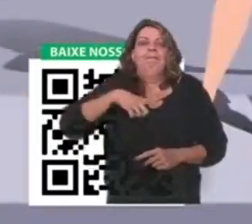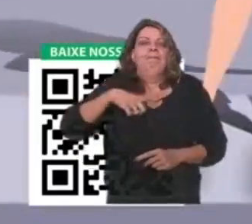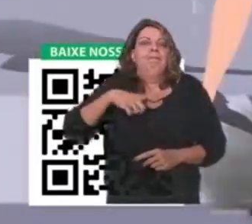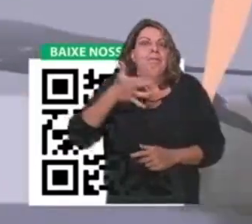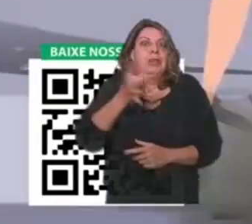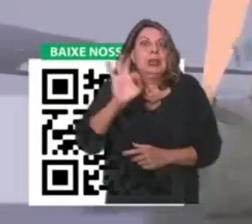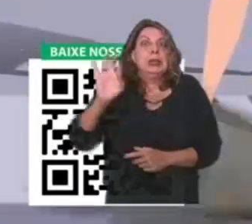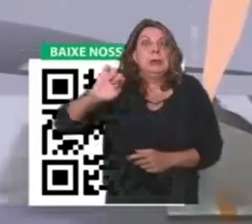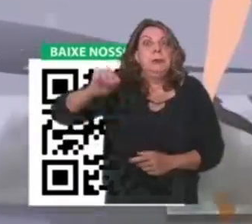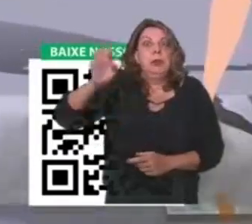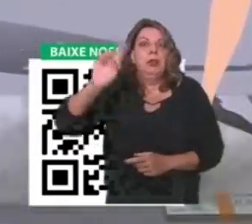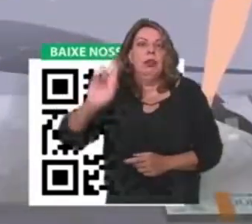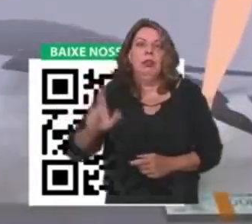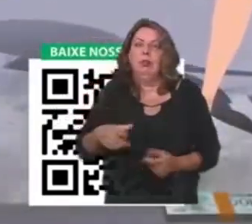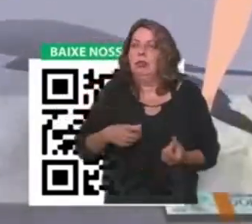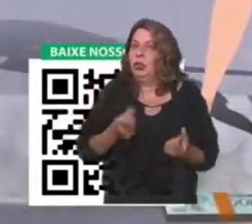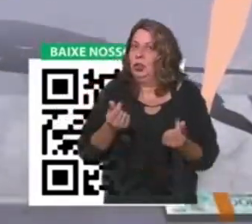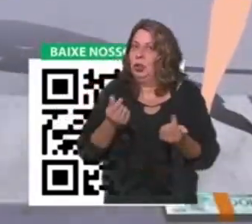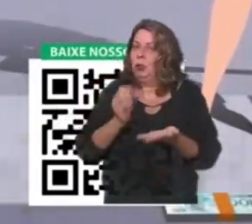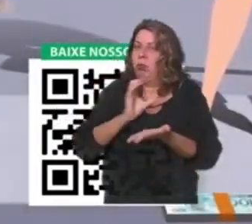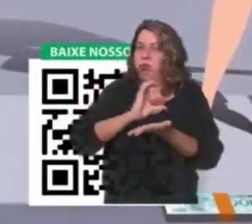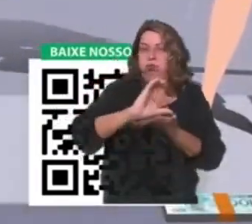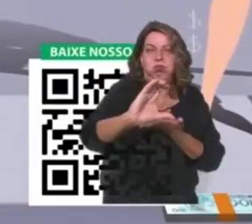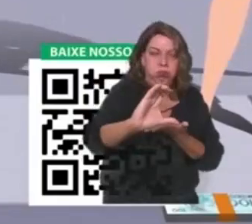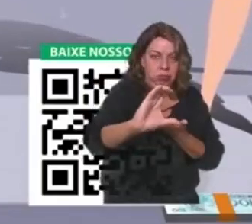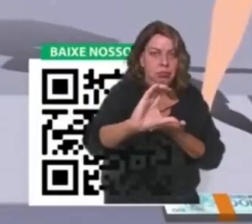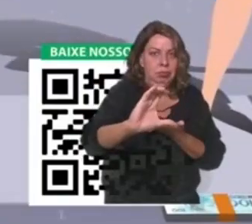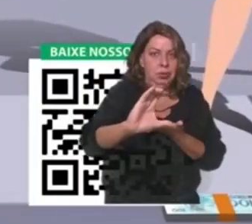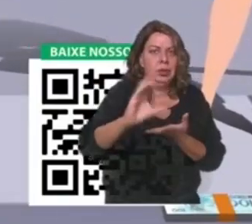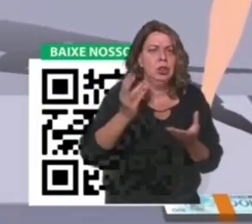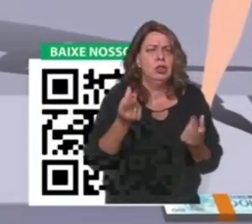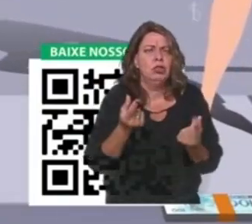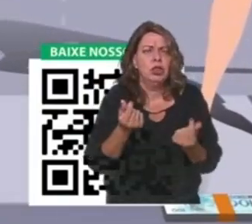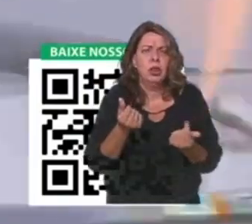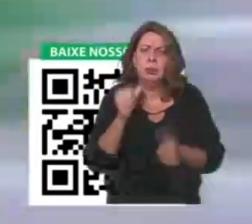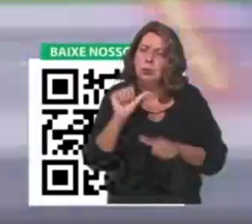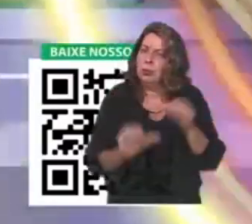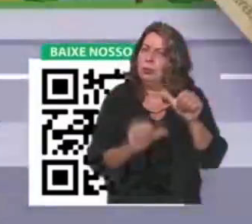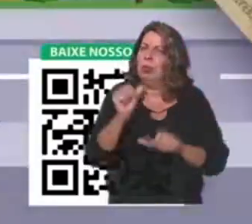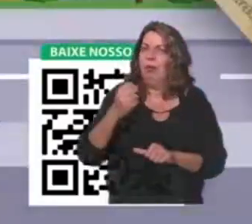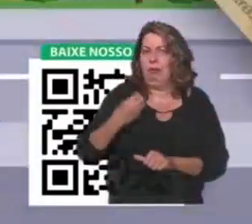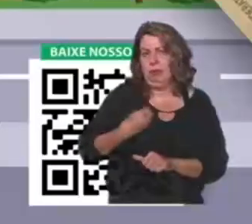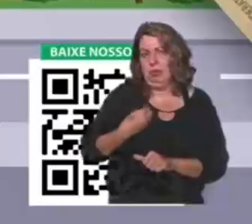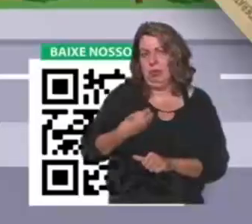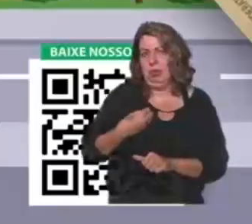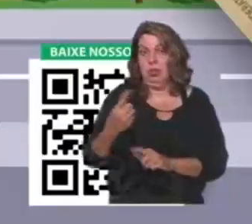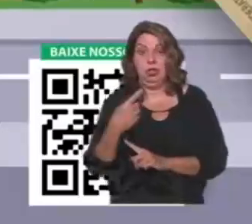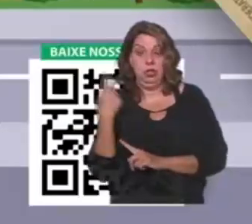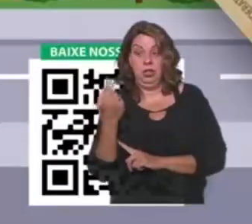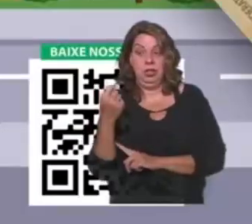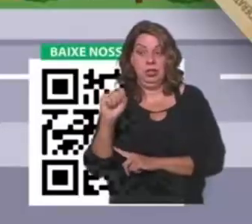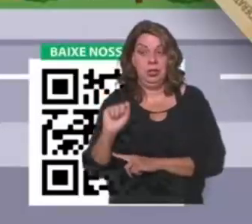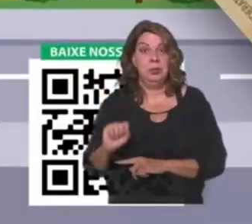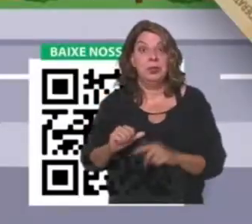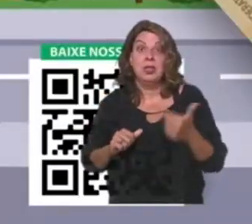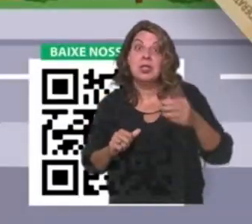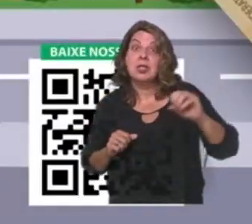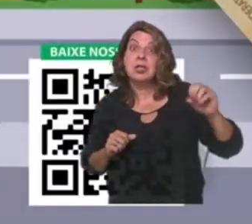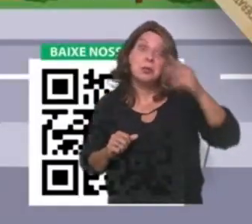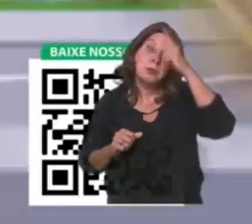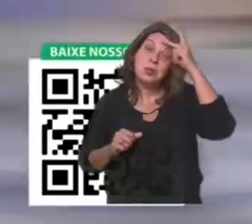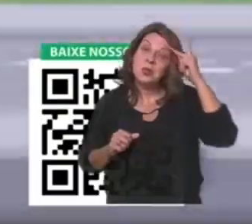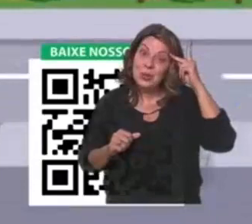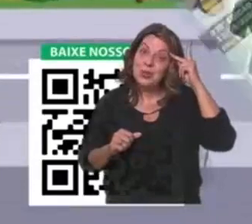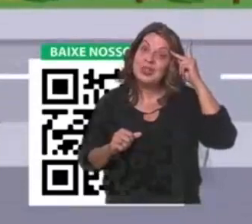serão R$100.000 em dinheiro. Um montão de dinheiro pra você mudar de vida. E tem mais. No Gira Sergipe, serão 100 prêmios